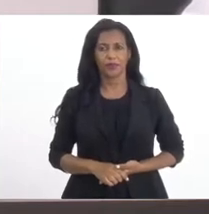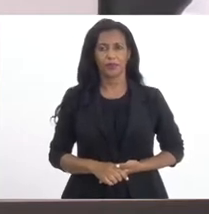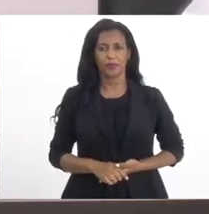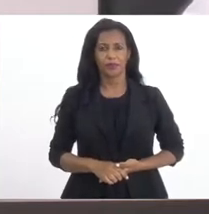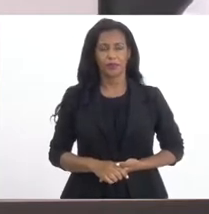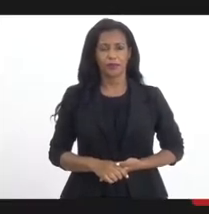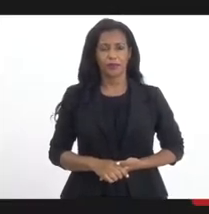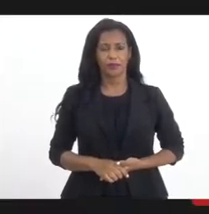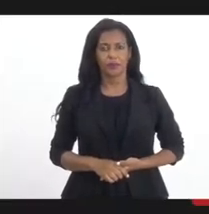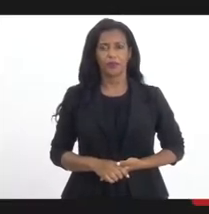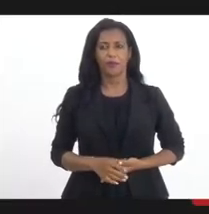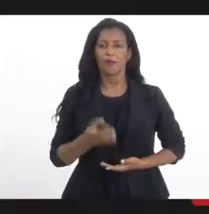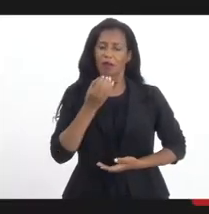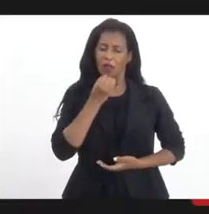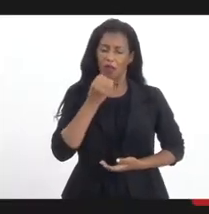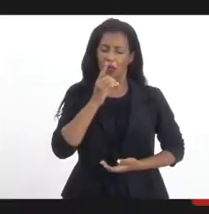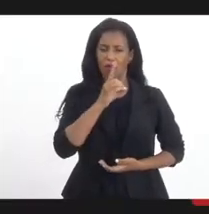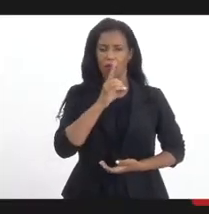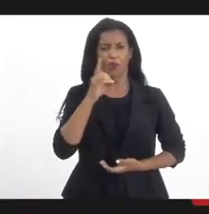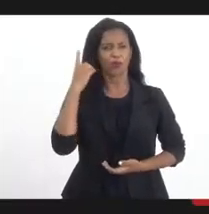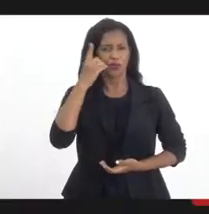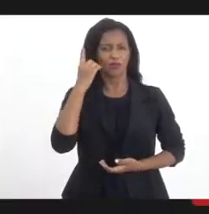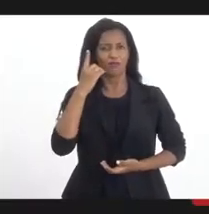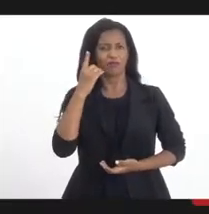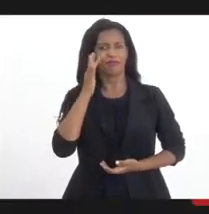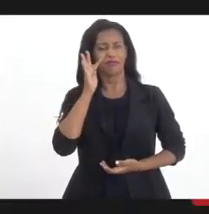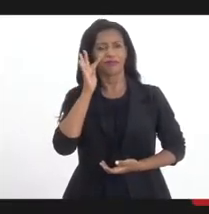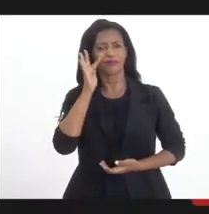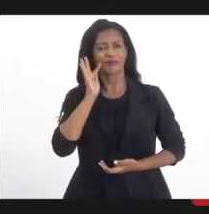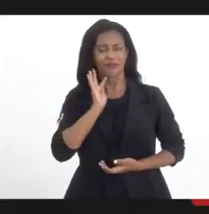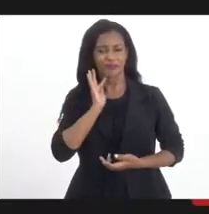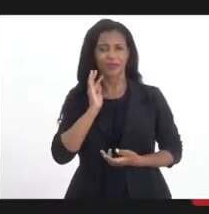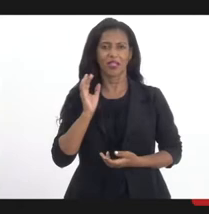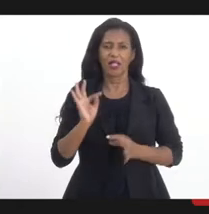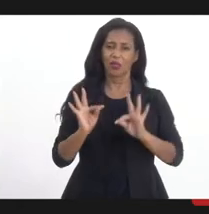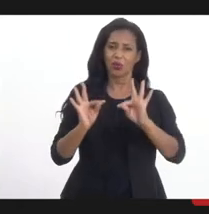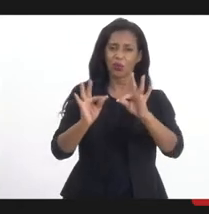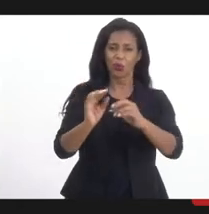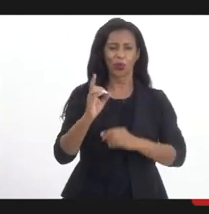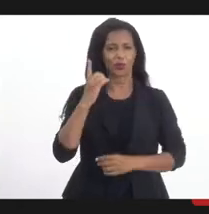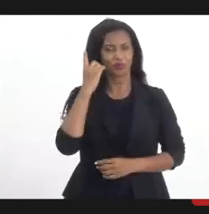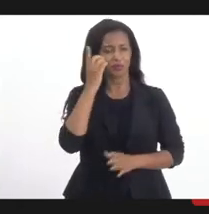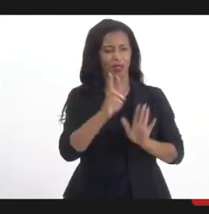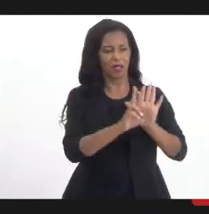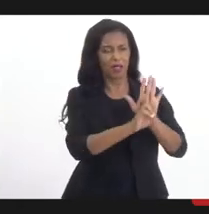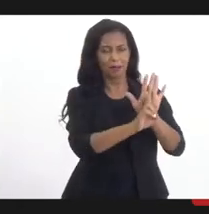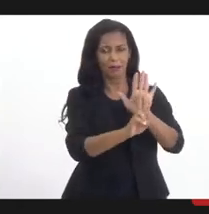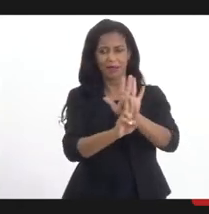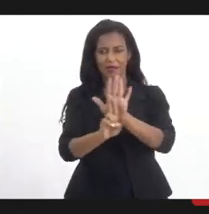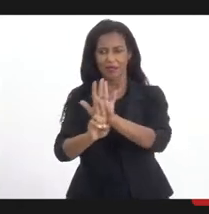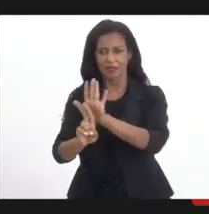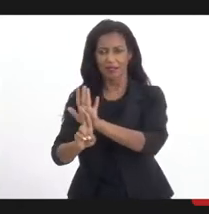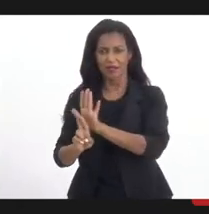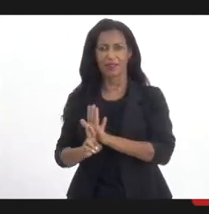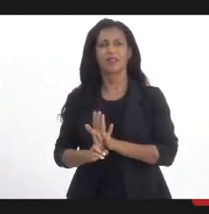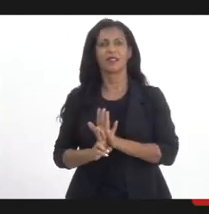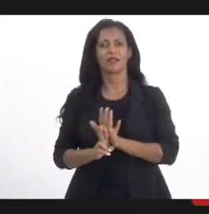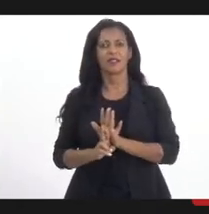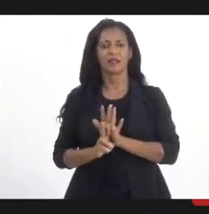Bom dia, deputado Flávio Serafini, bom dia, deputados, deputadas, representações